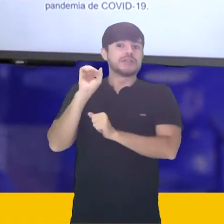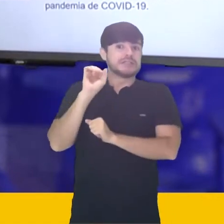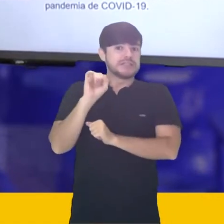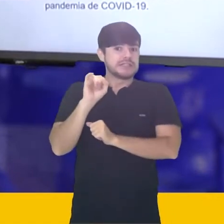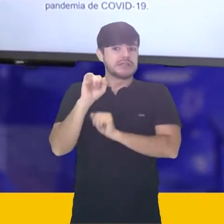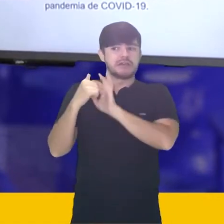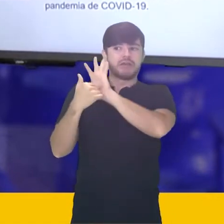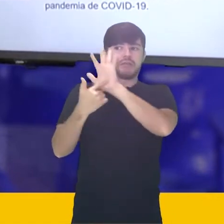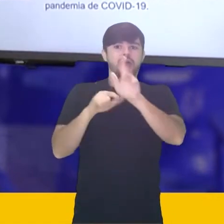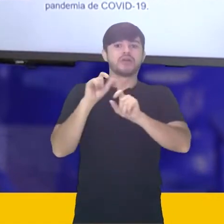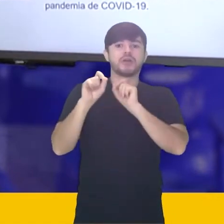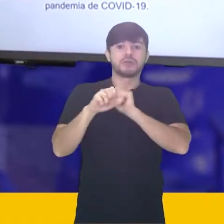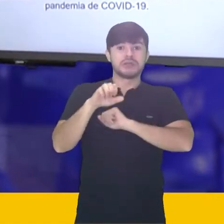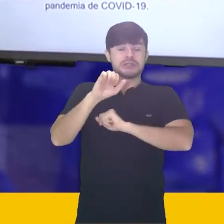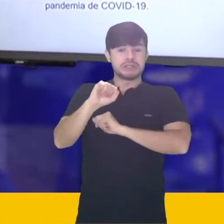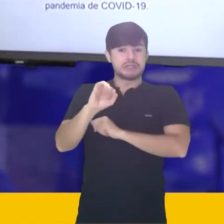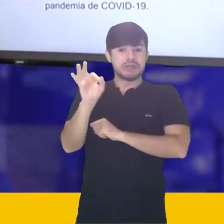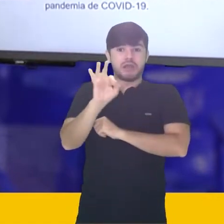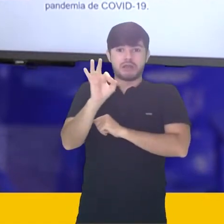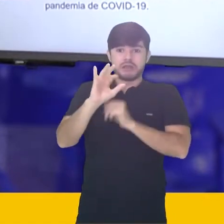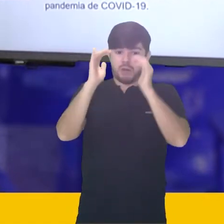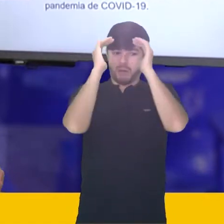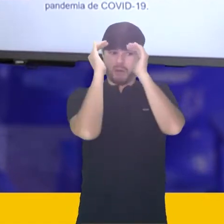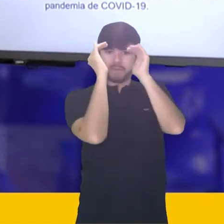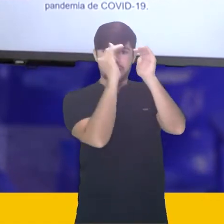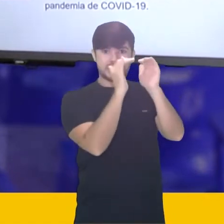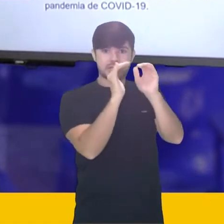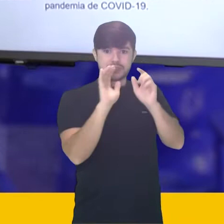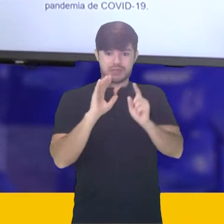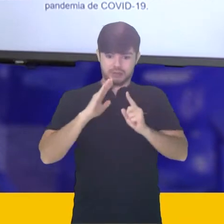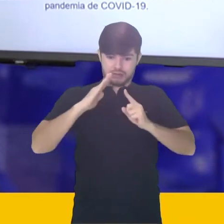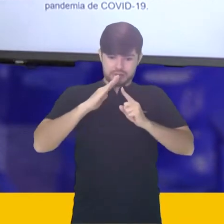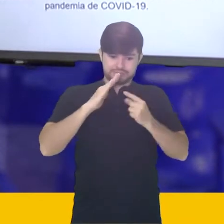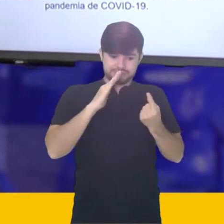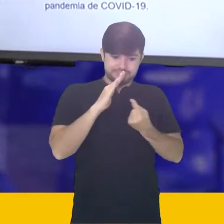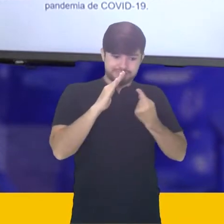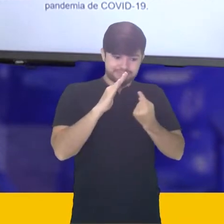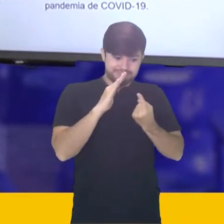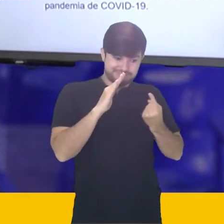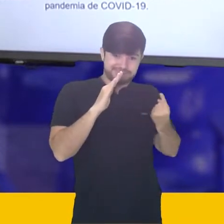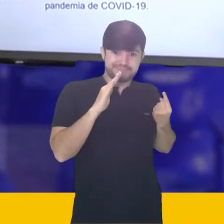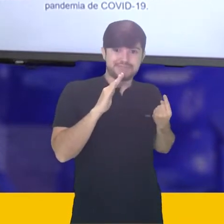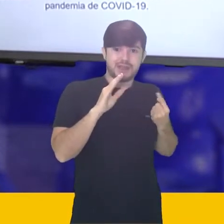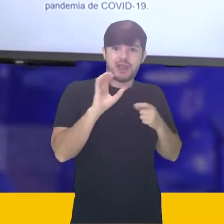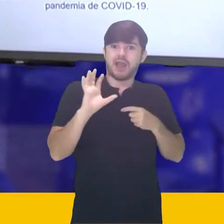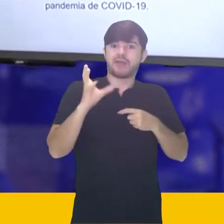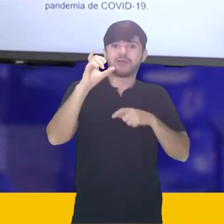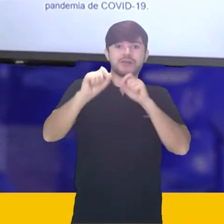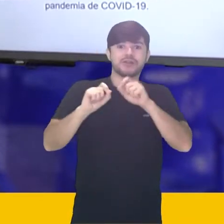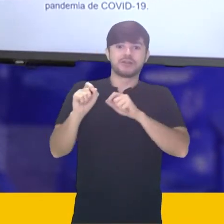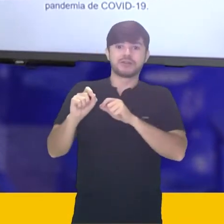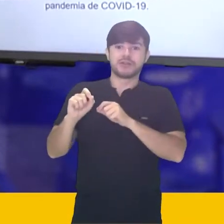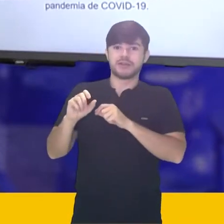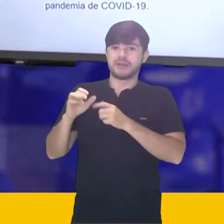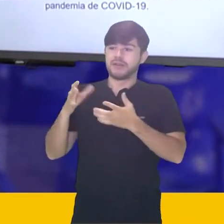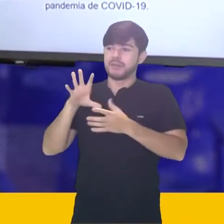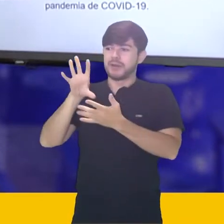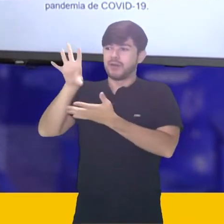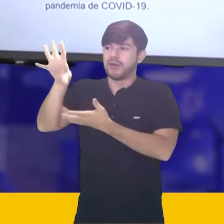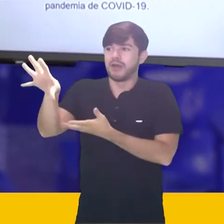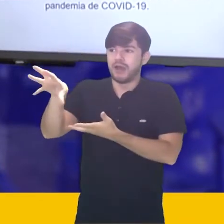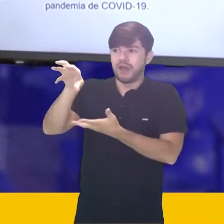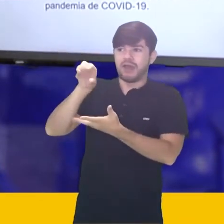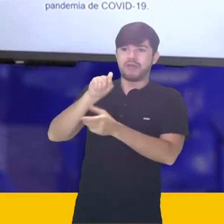elas desrespeitem o isolamento social. Então, pensa um pouquinho nessas trocas culturais. Foi buscar uma